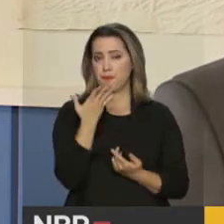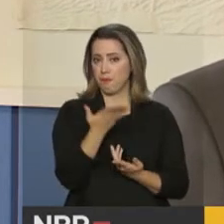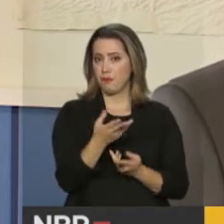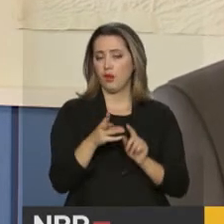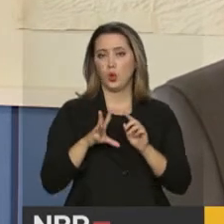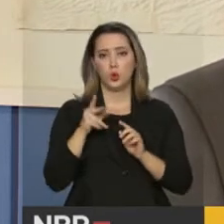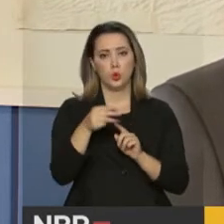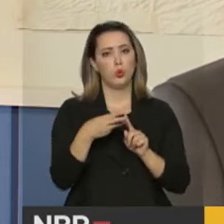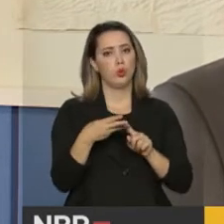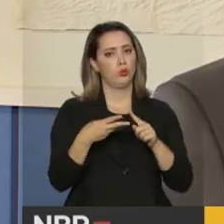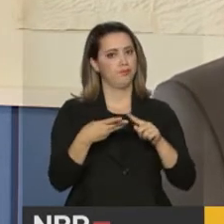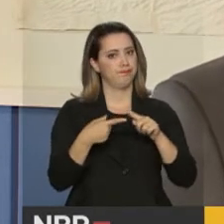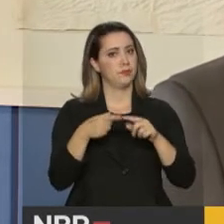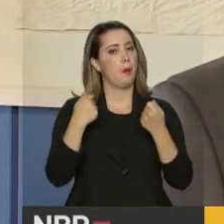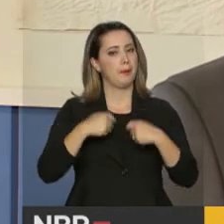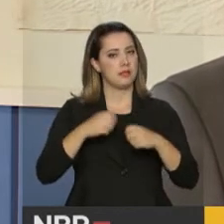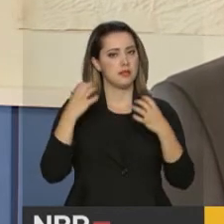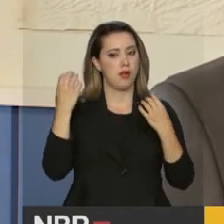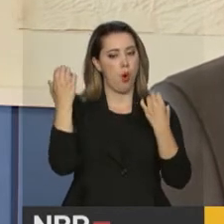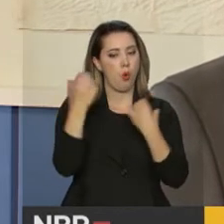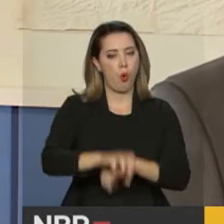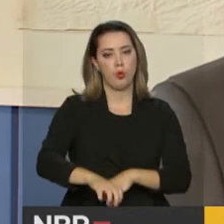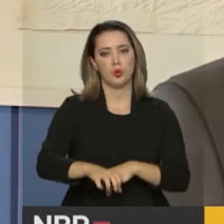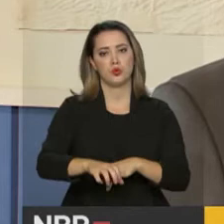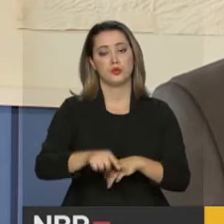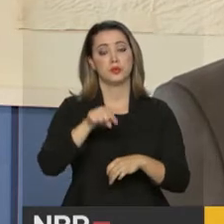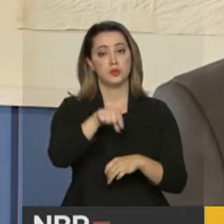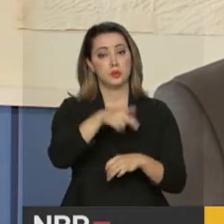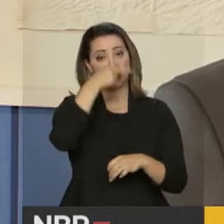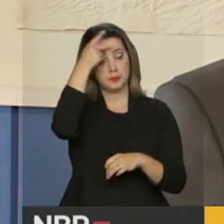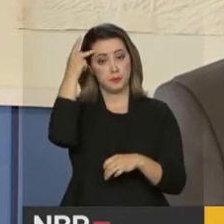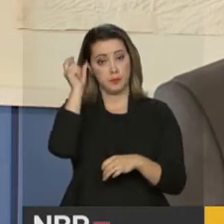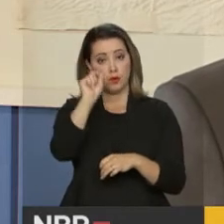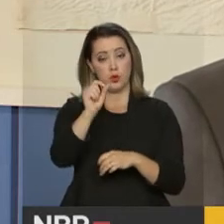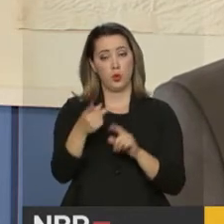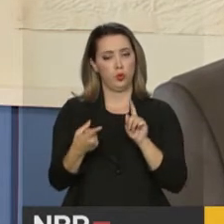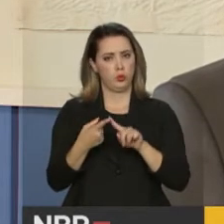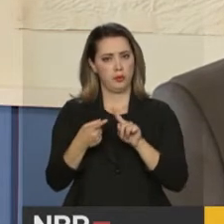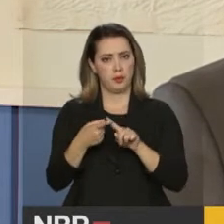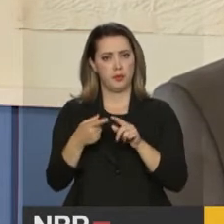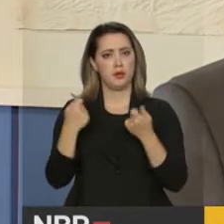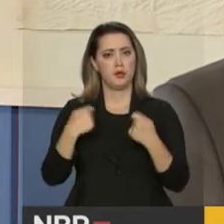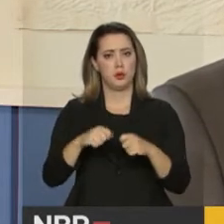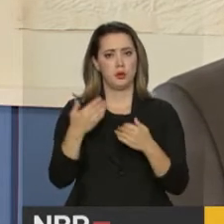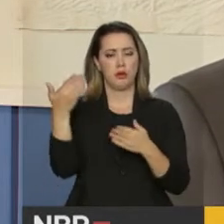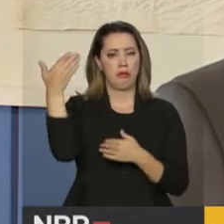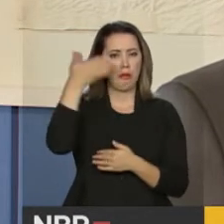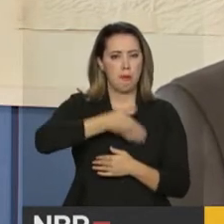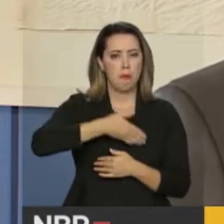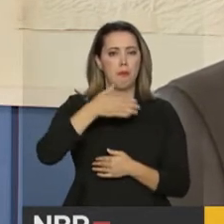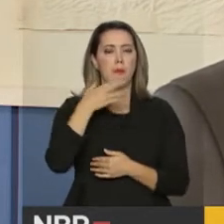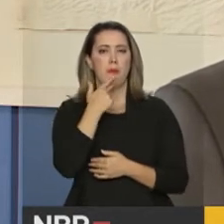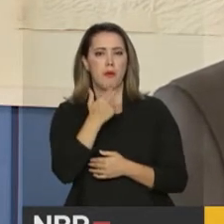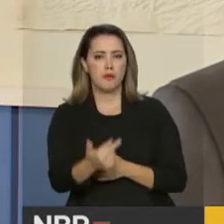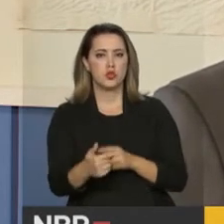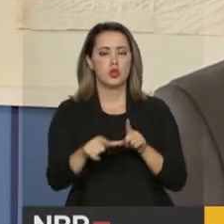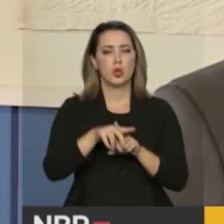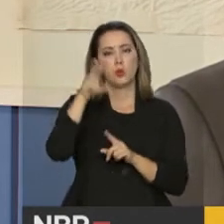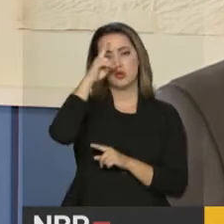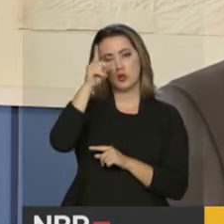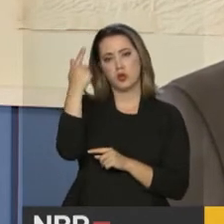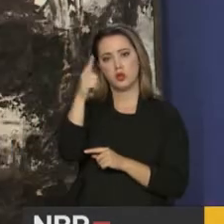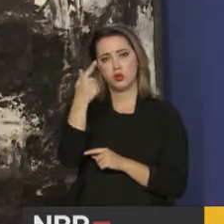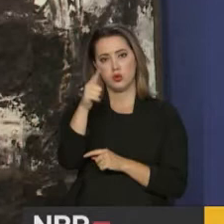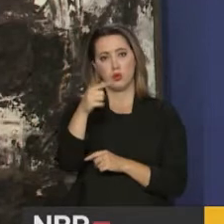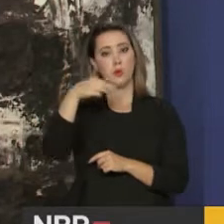em todas elas você tem que passar um concurso. No concurso para diplomata você tem provas de idiomas, provas de história, de geografia,